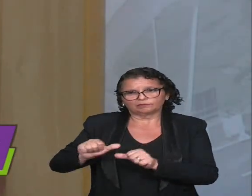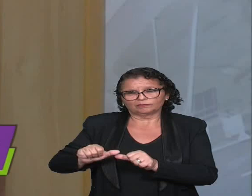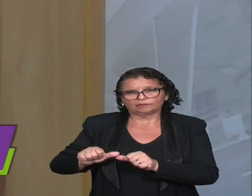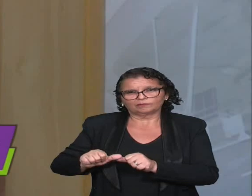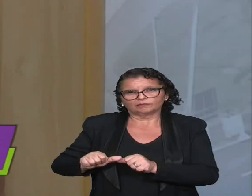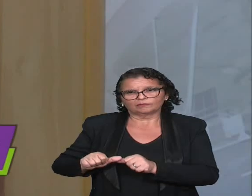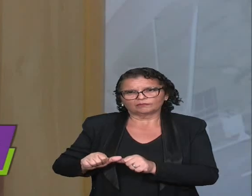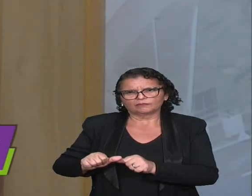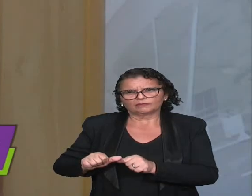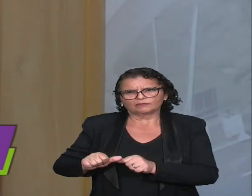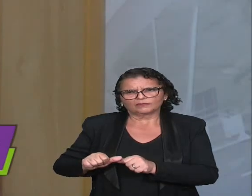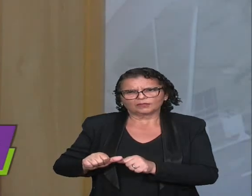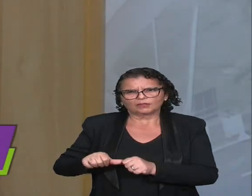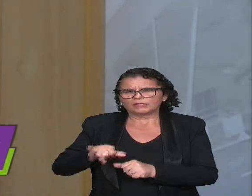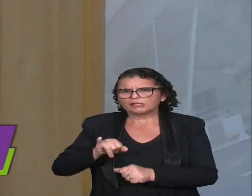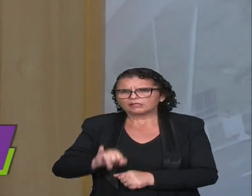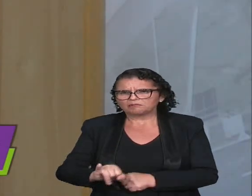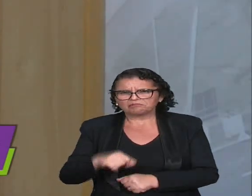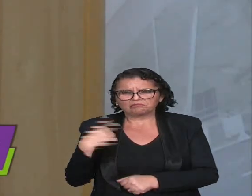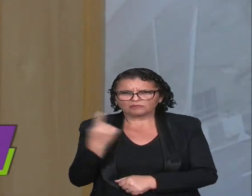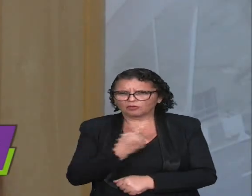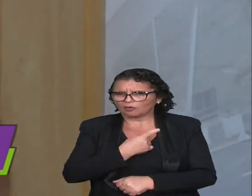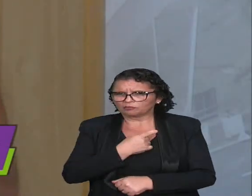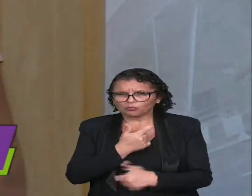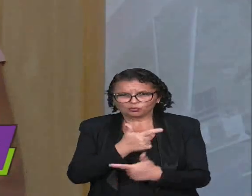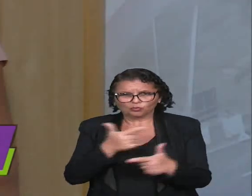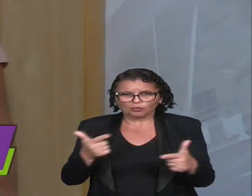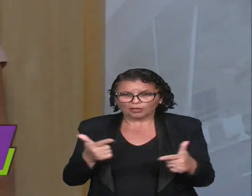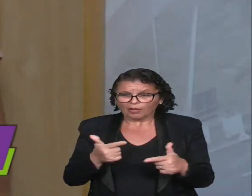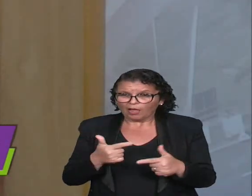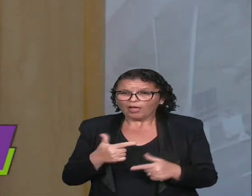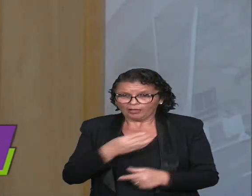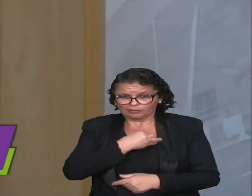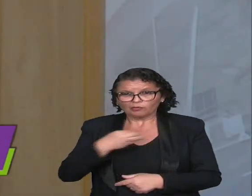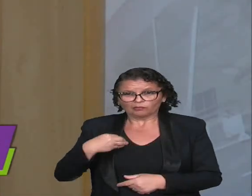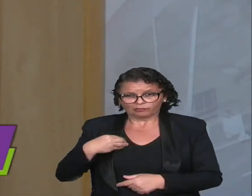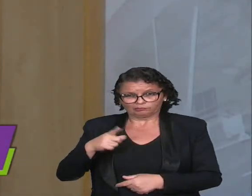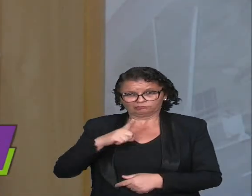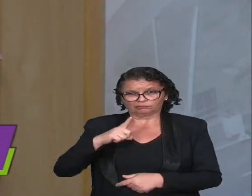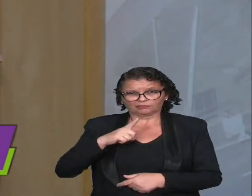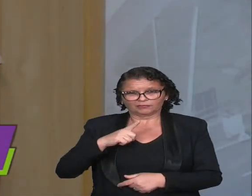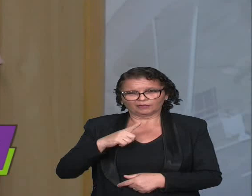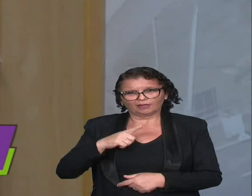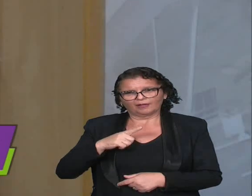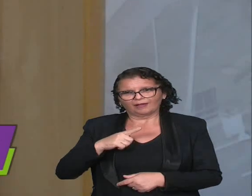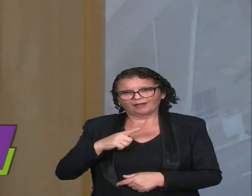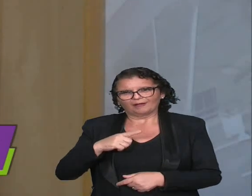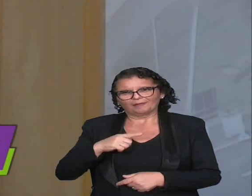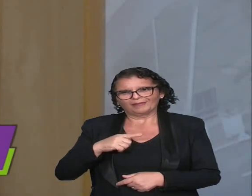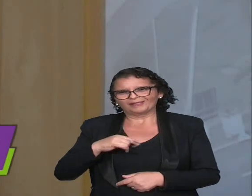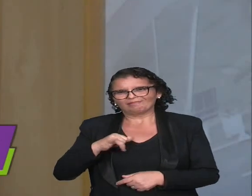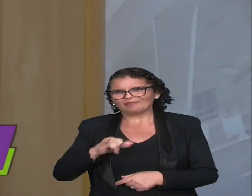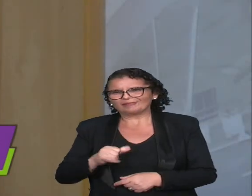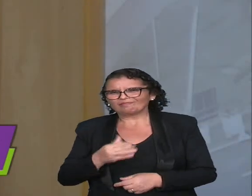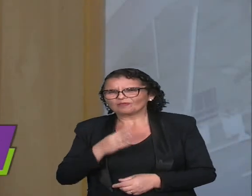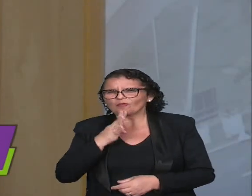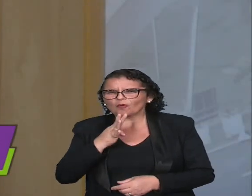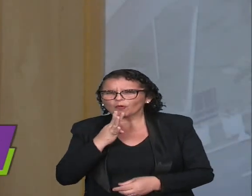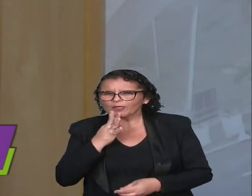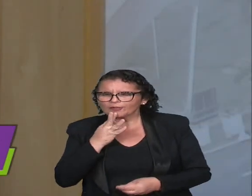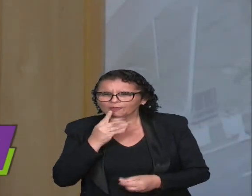nós não tivéssemos o conhecimento mesmo ela tendo o convênio hoje ela poderia não estar